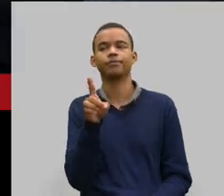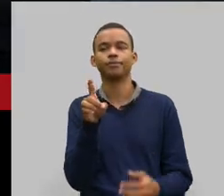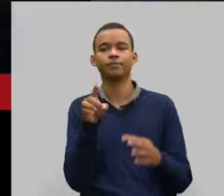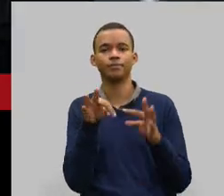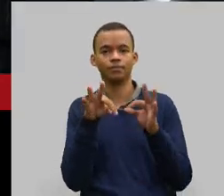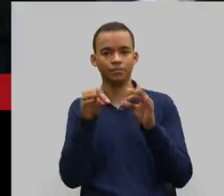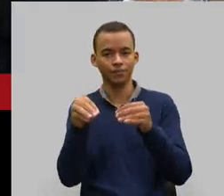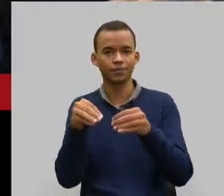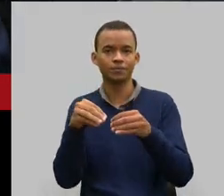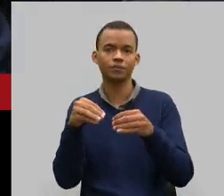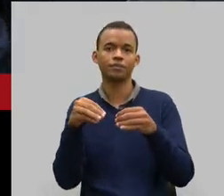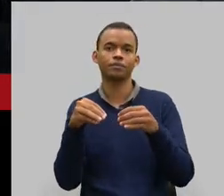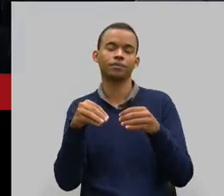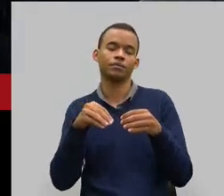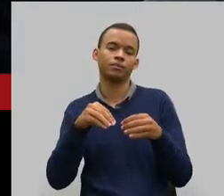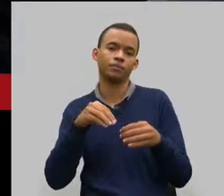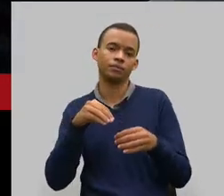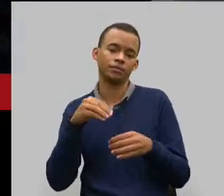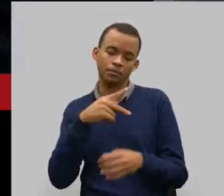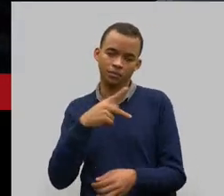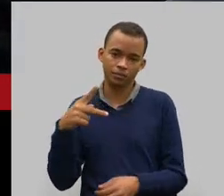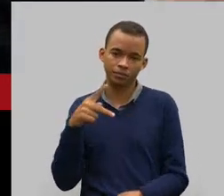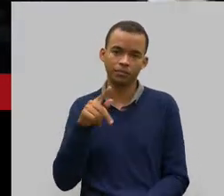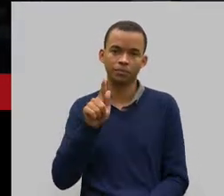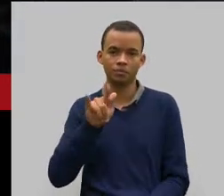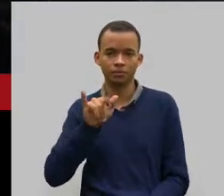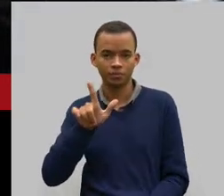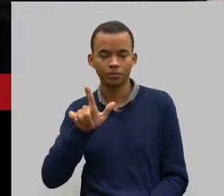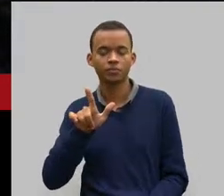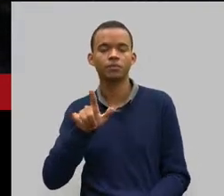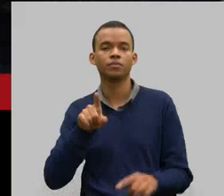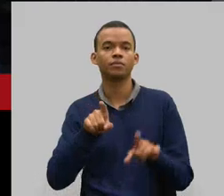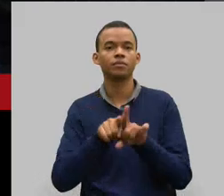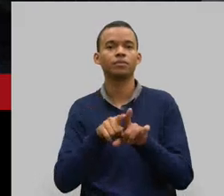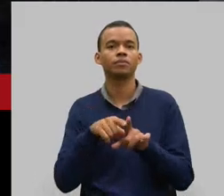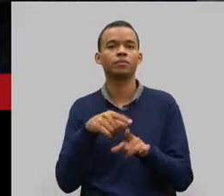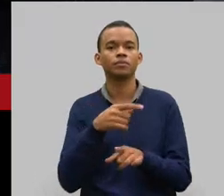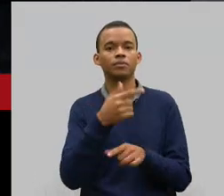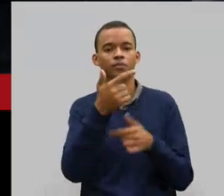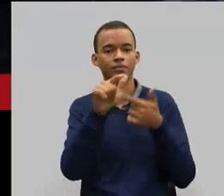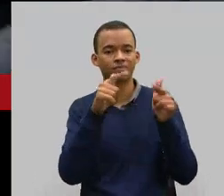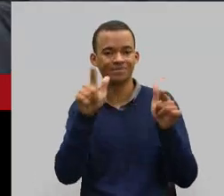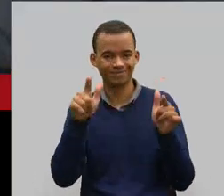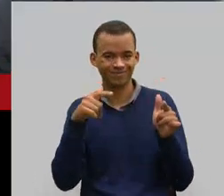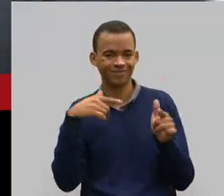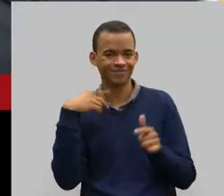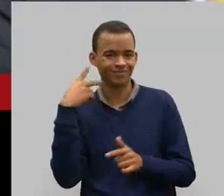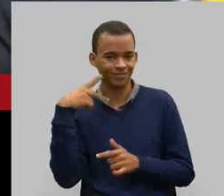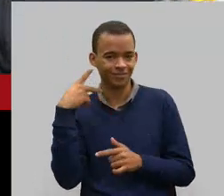parlamentares aqui presentes bom dia